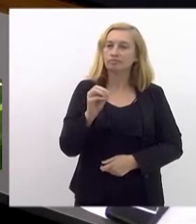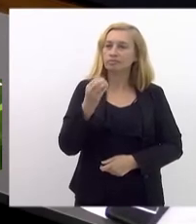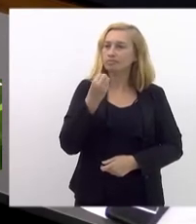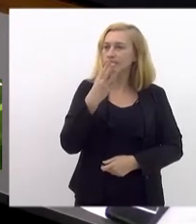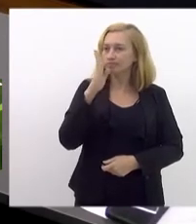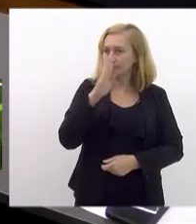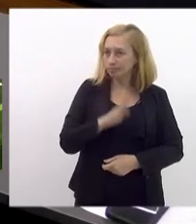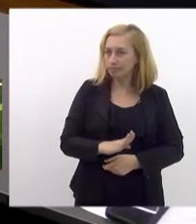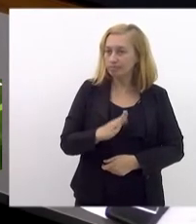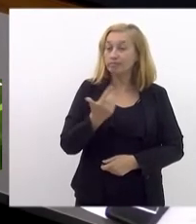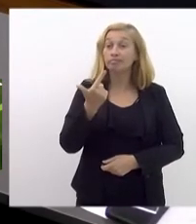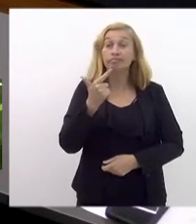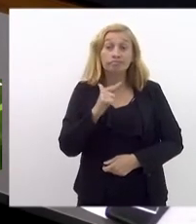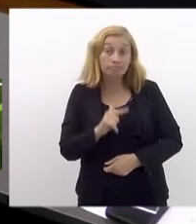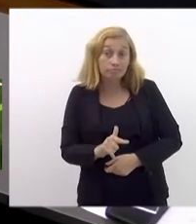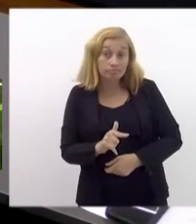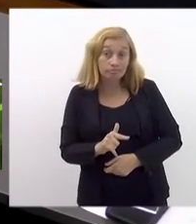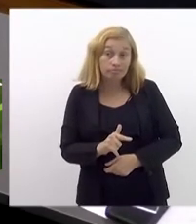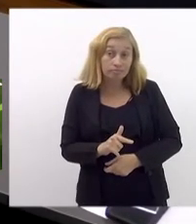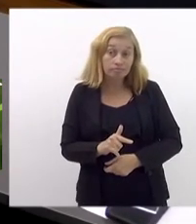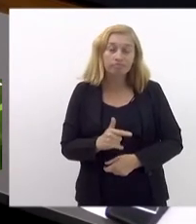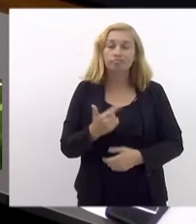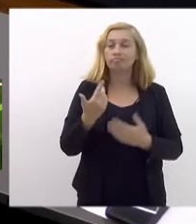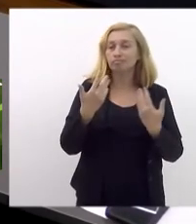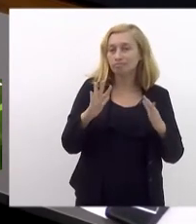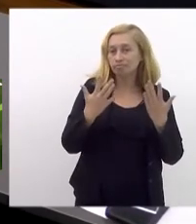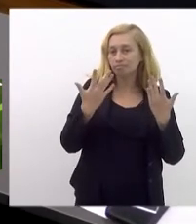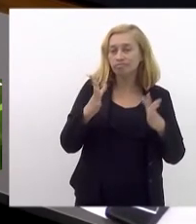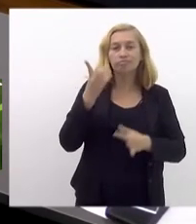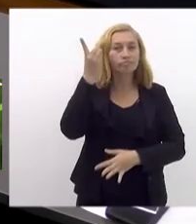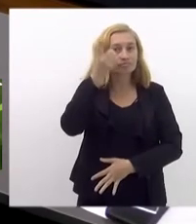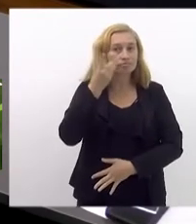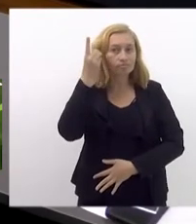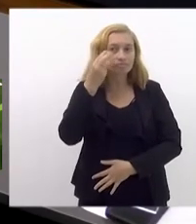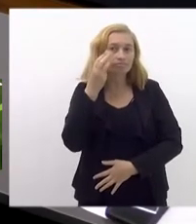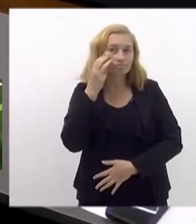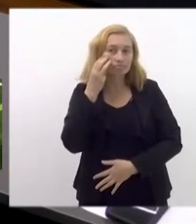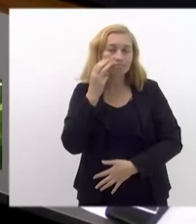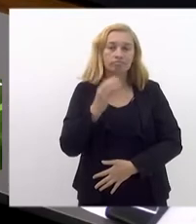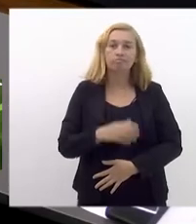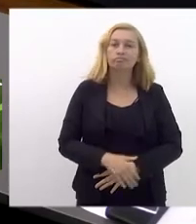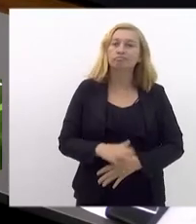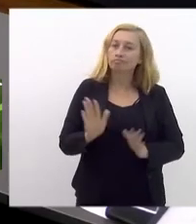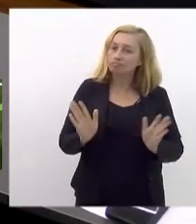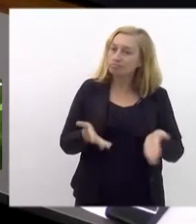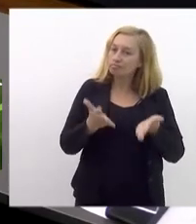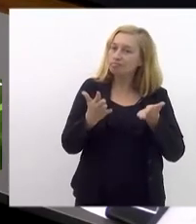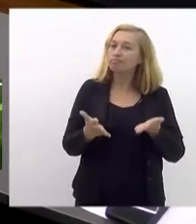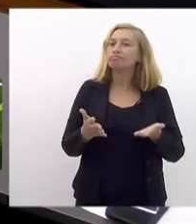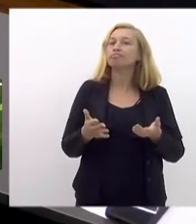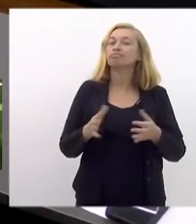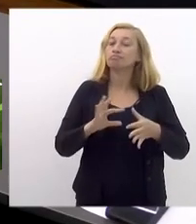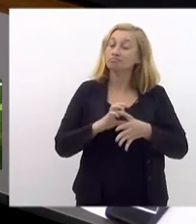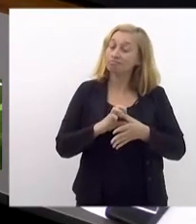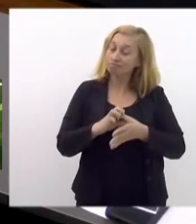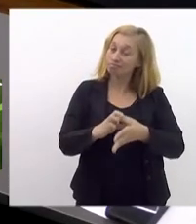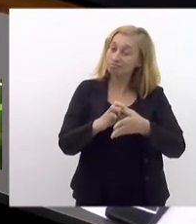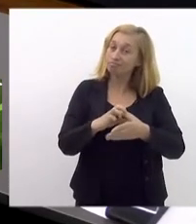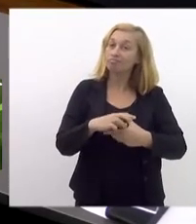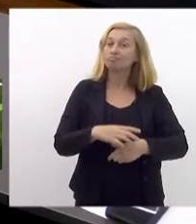tarde. Mais uma vez, saudando o deputado Valdec pela iniciativa e pela